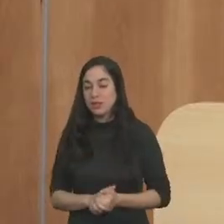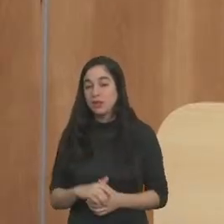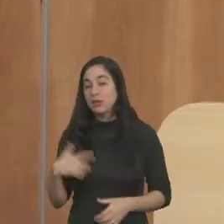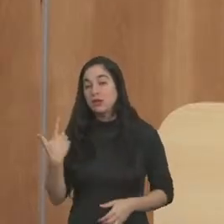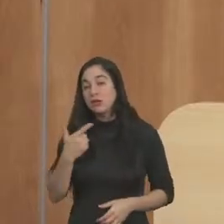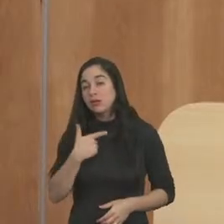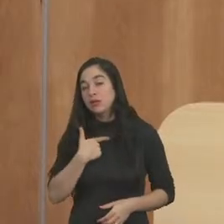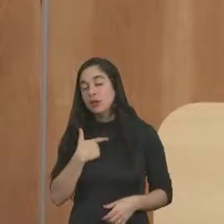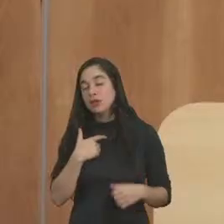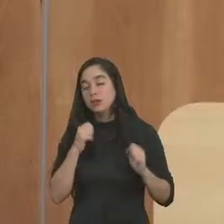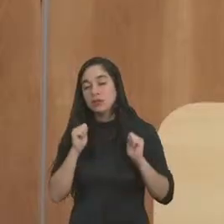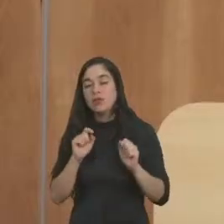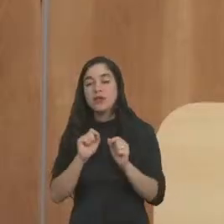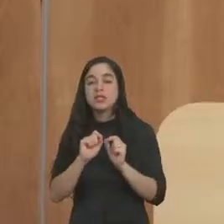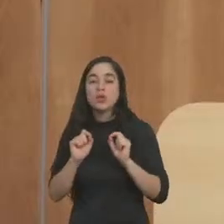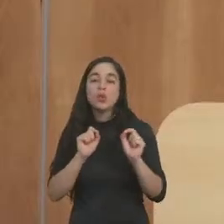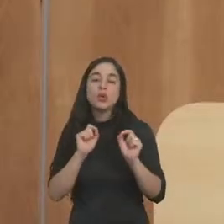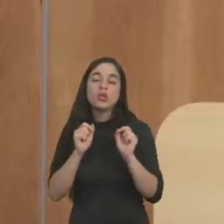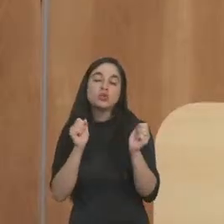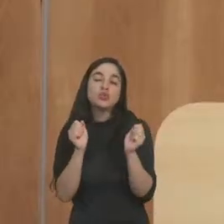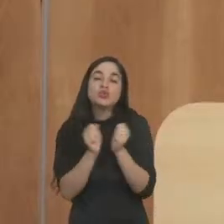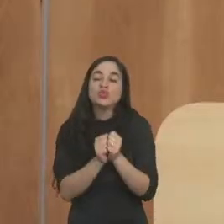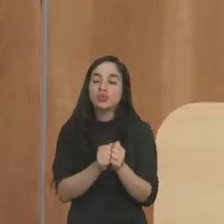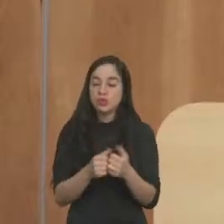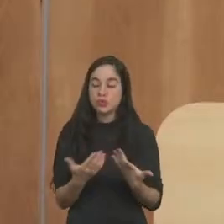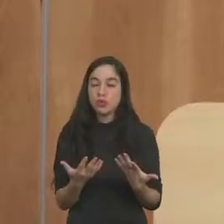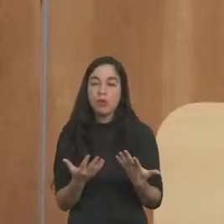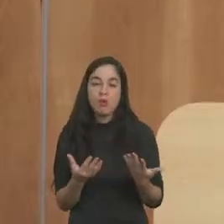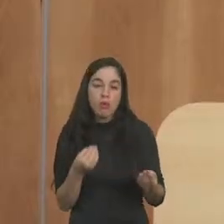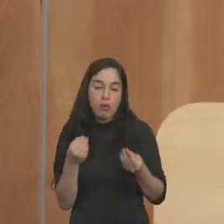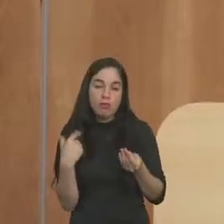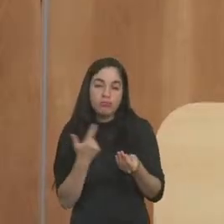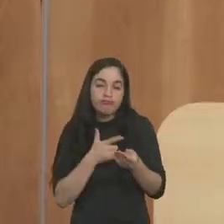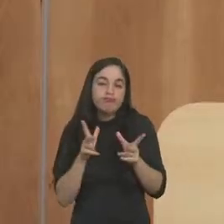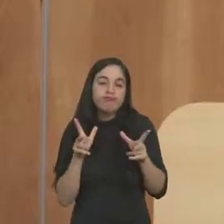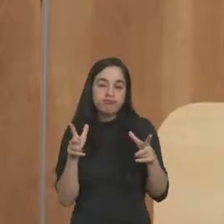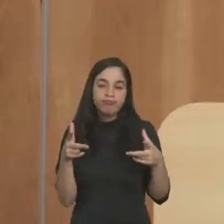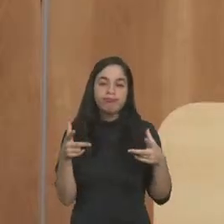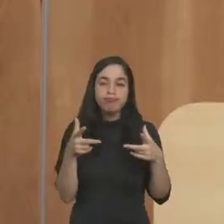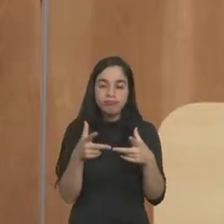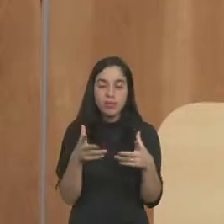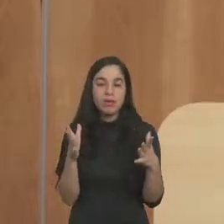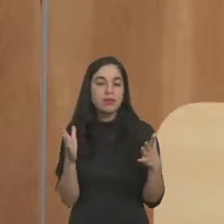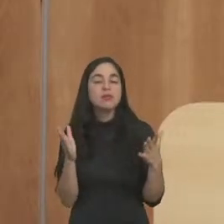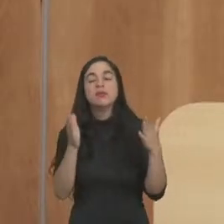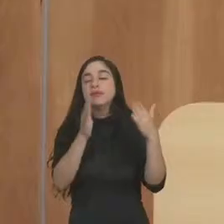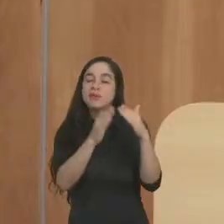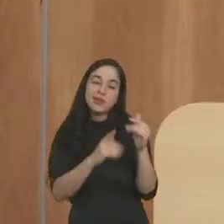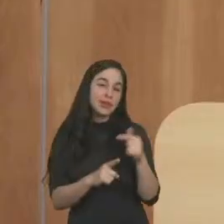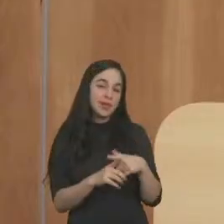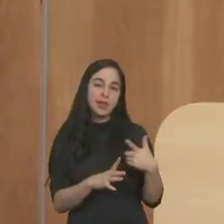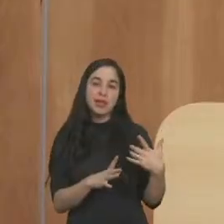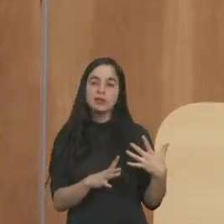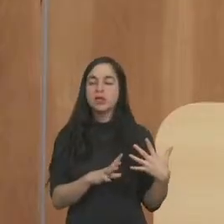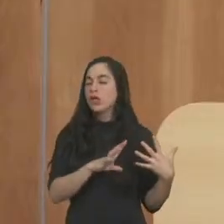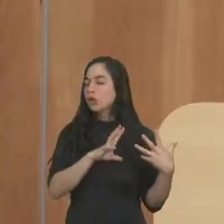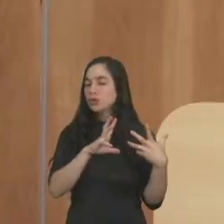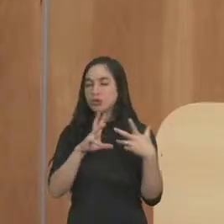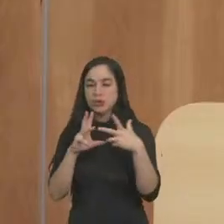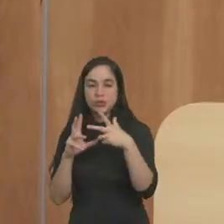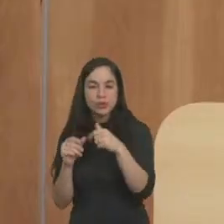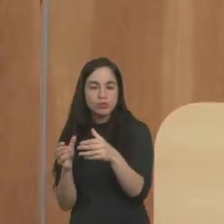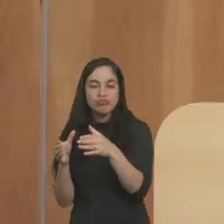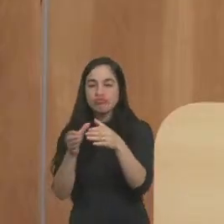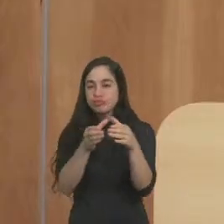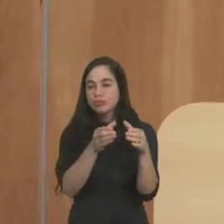podemos fazer coletivamente, enquanto entidade, enquanto Casa de Leis, enquanto igreja, enquanto qualquer outra entidade que a gente